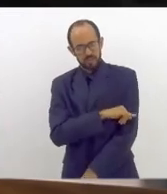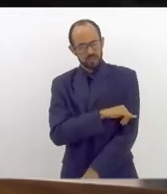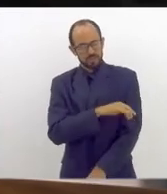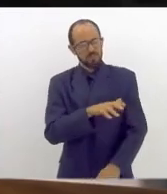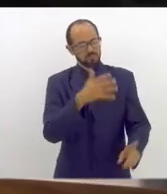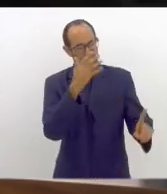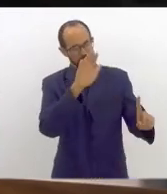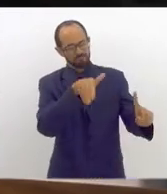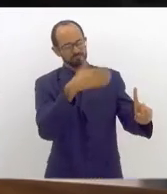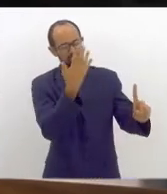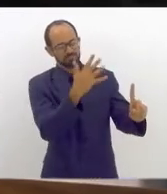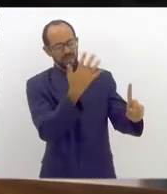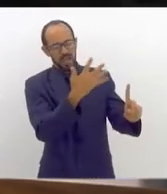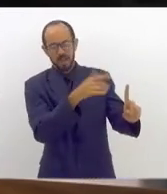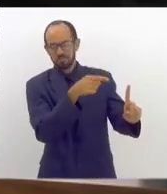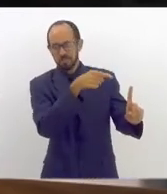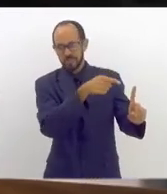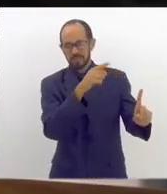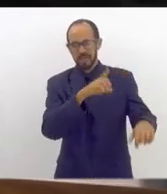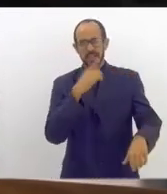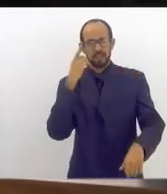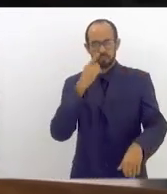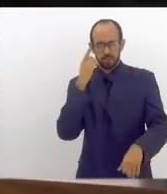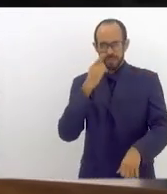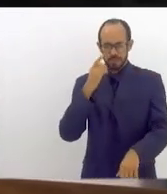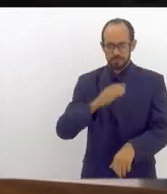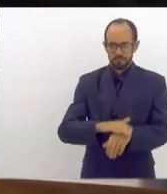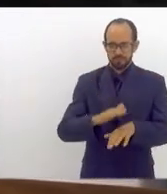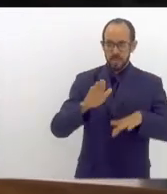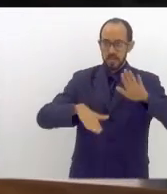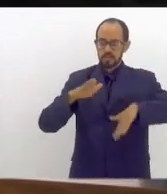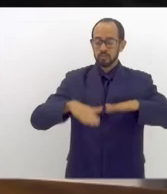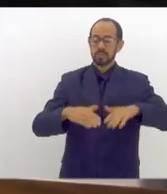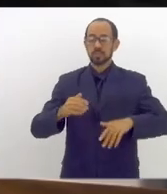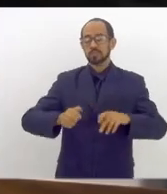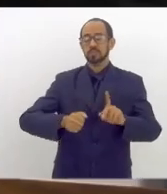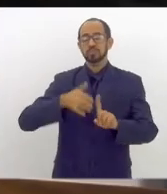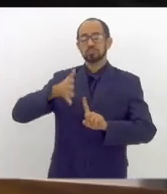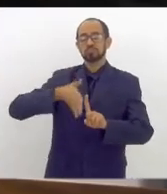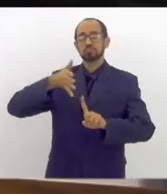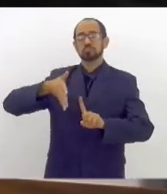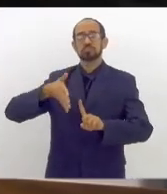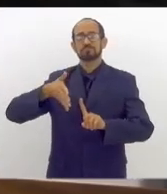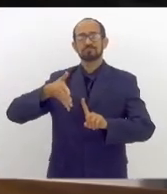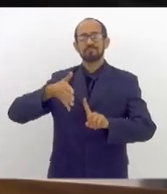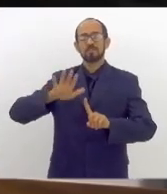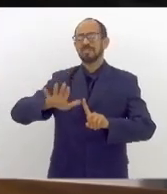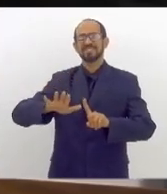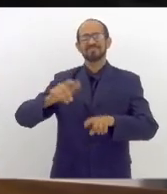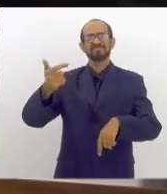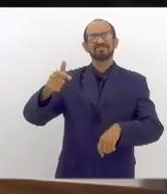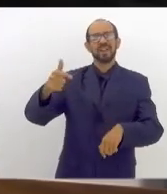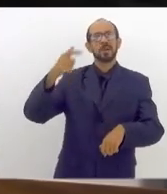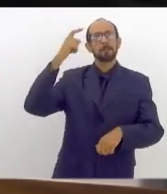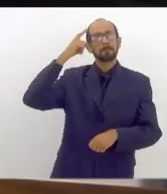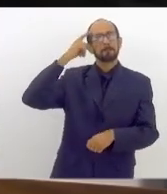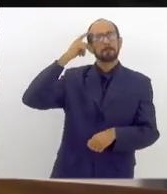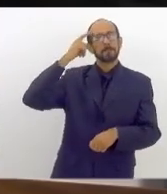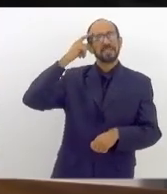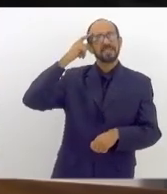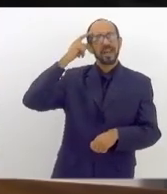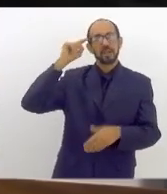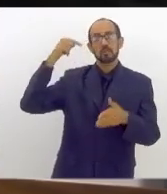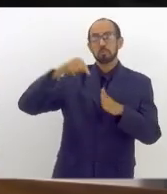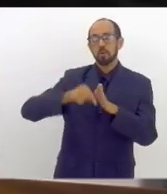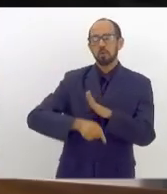deputada do Waguinho às vezes nós pronunciamos uma palavra sem pararmos para refletir na profundidade